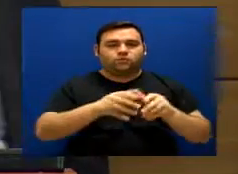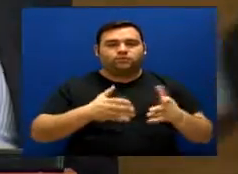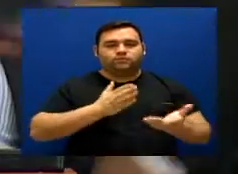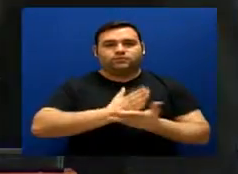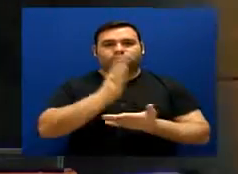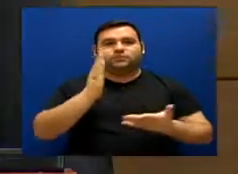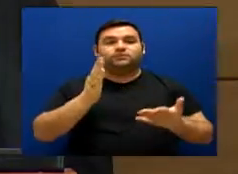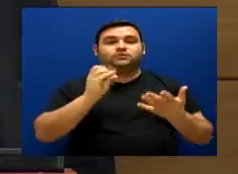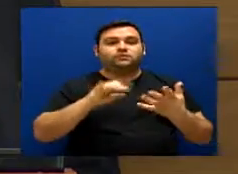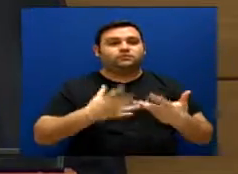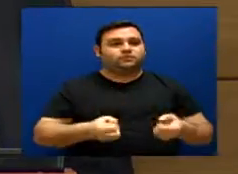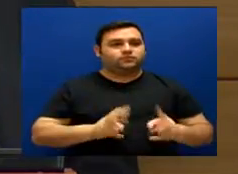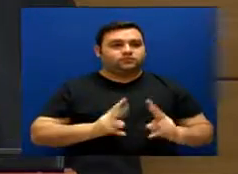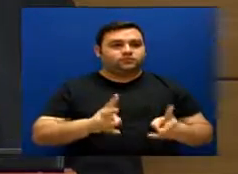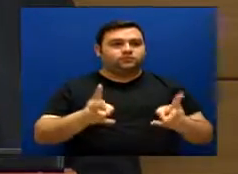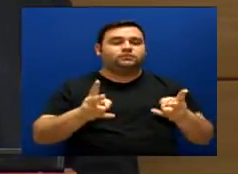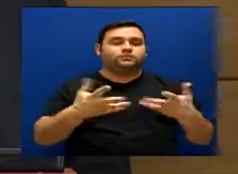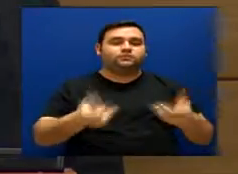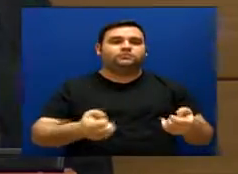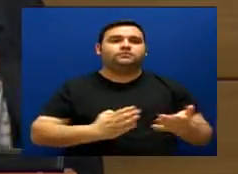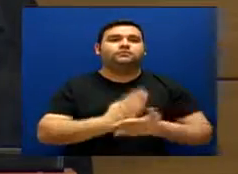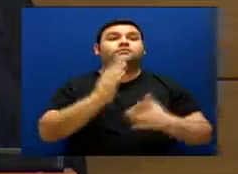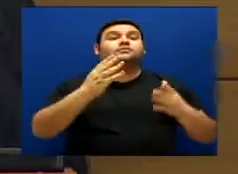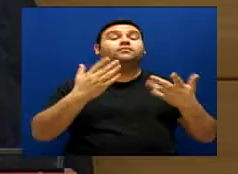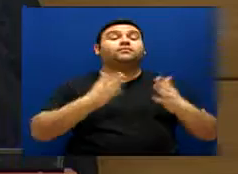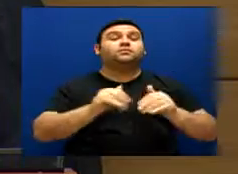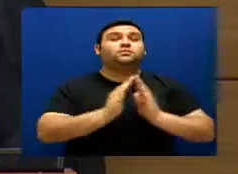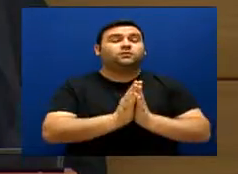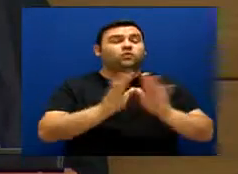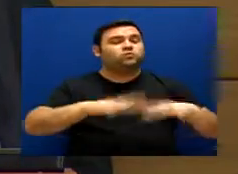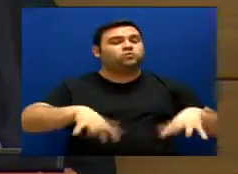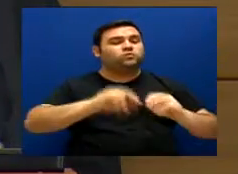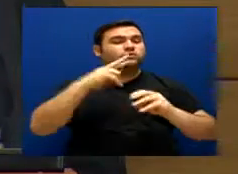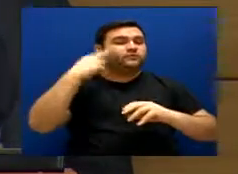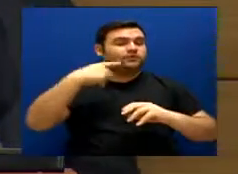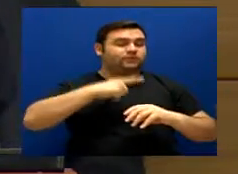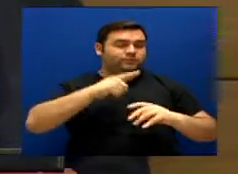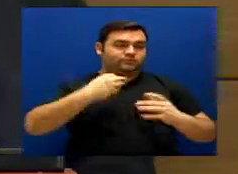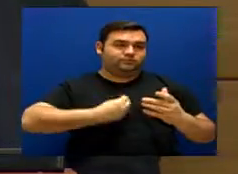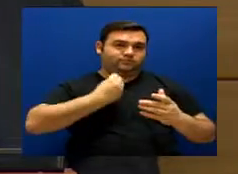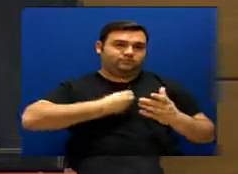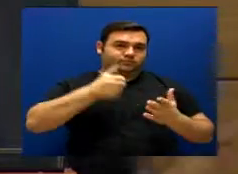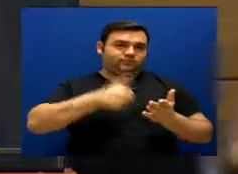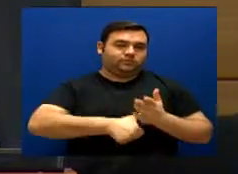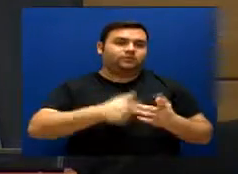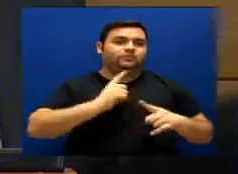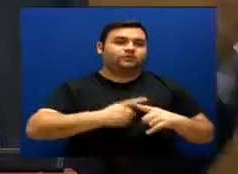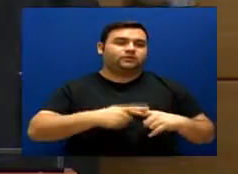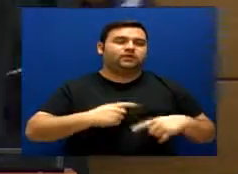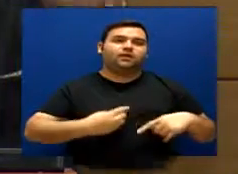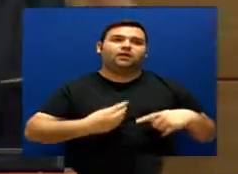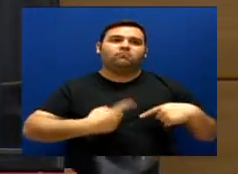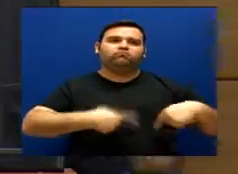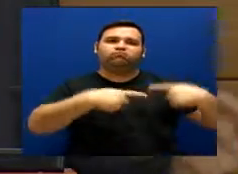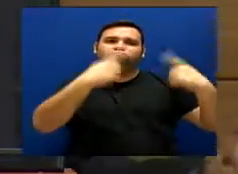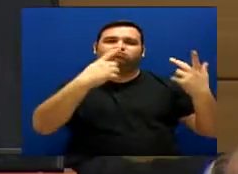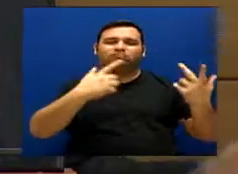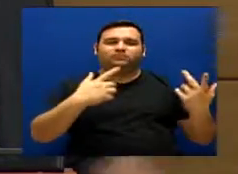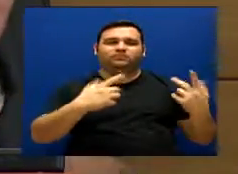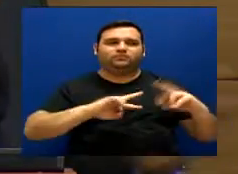bloco. Que eles concordem pelo menos como estão. Peço que os vereadores registrem a presença para entrarmos na ordem do dia.